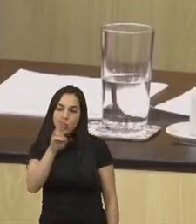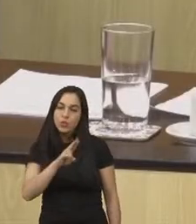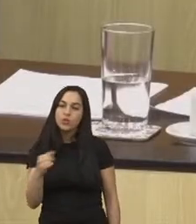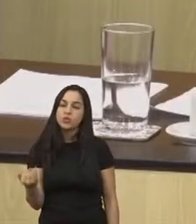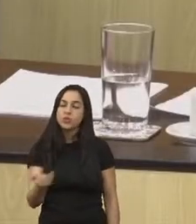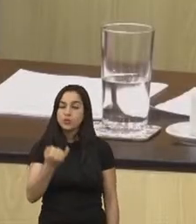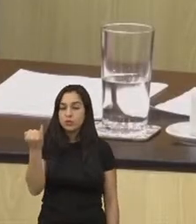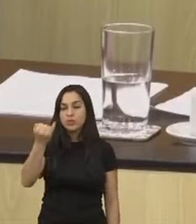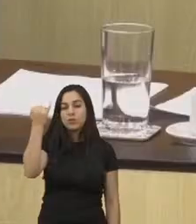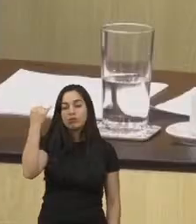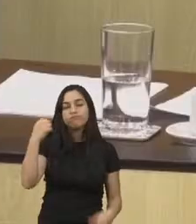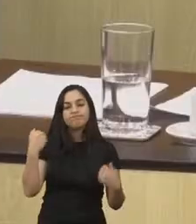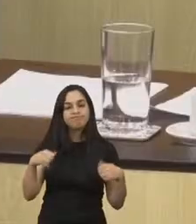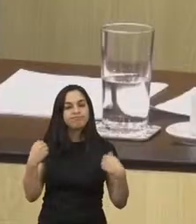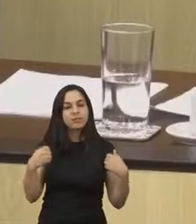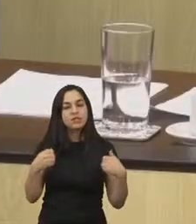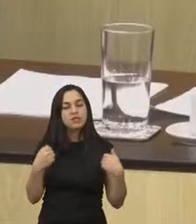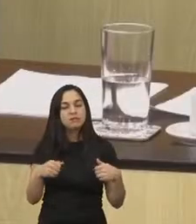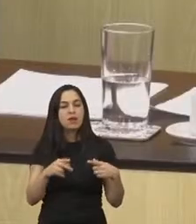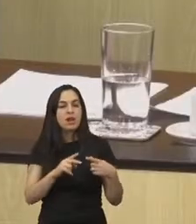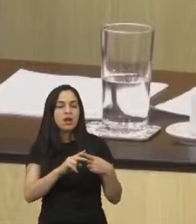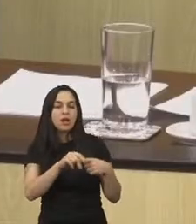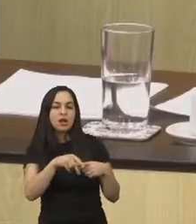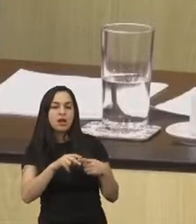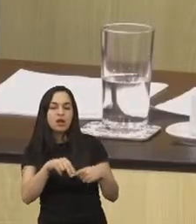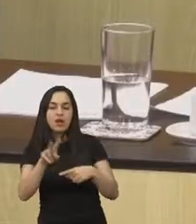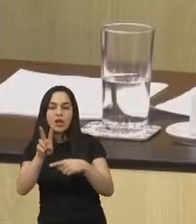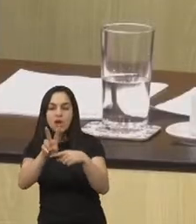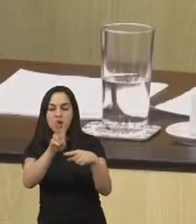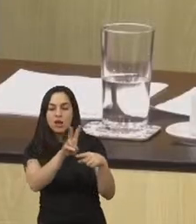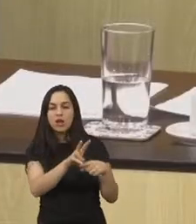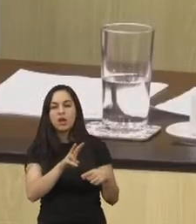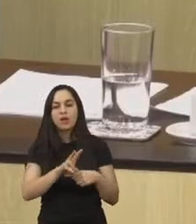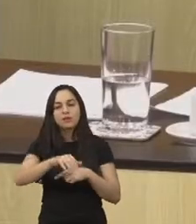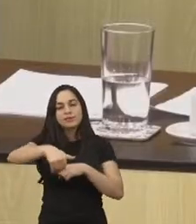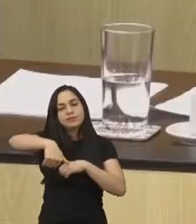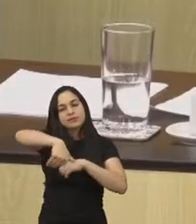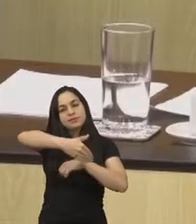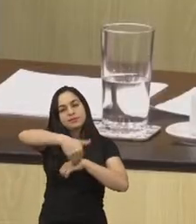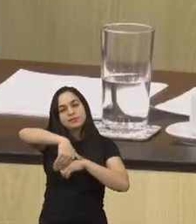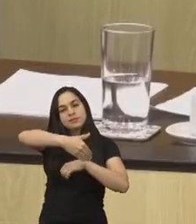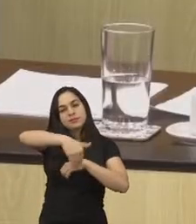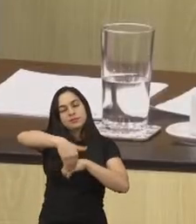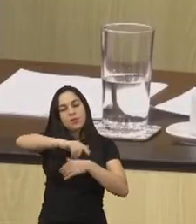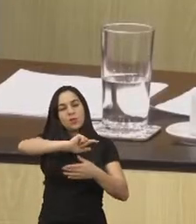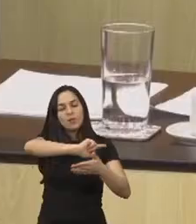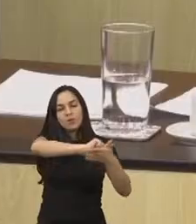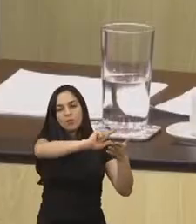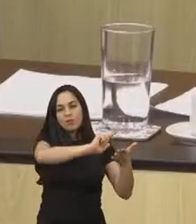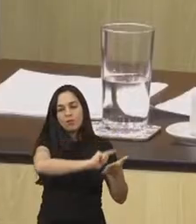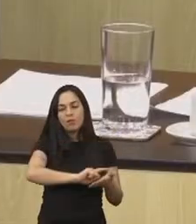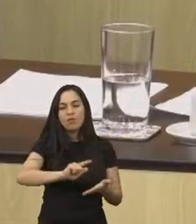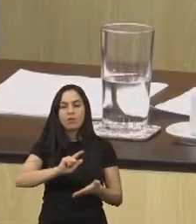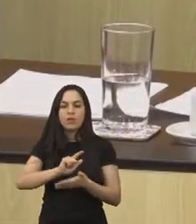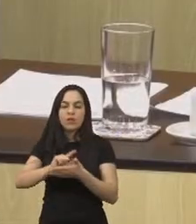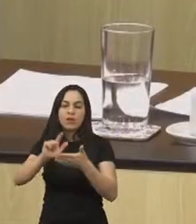extrema importância para a manutenção das vias públicas, realização de serviços de infraestrutura, apoio em